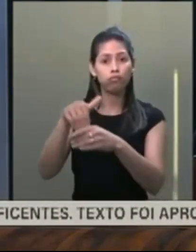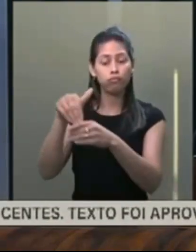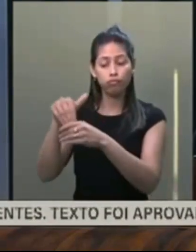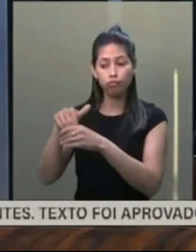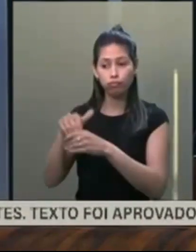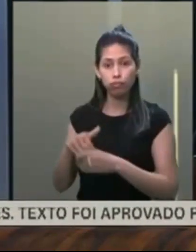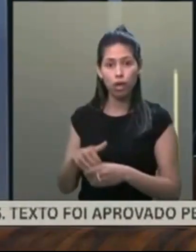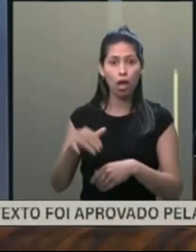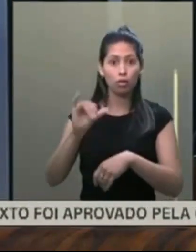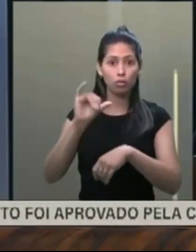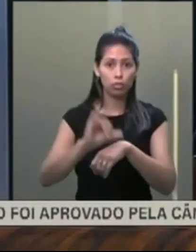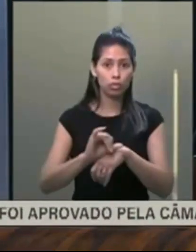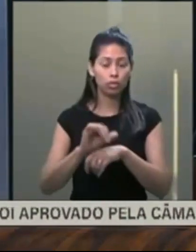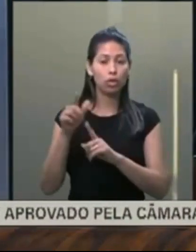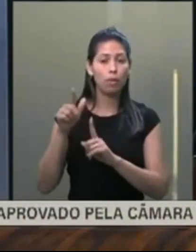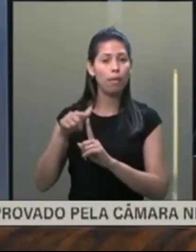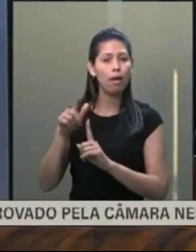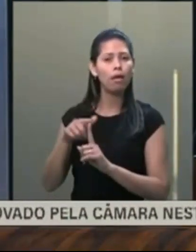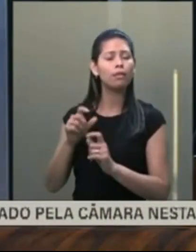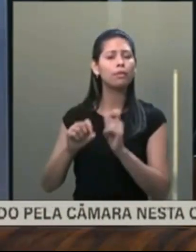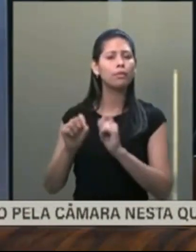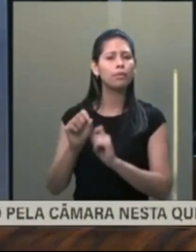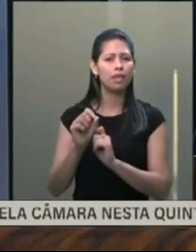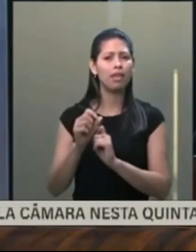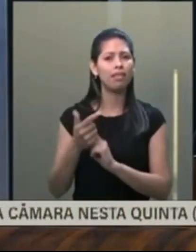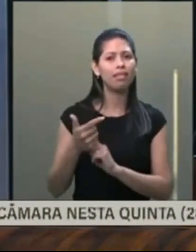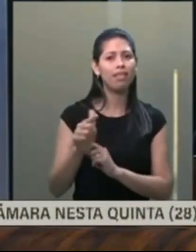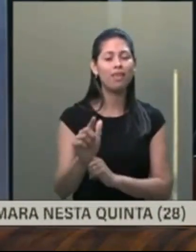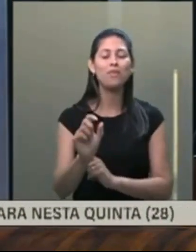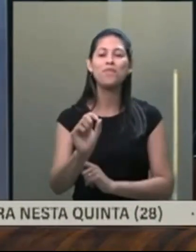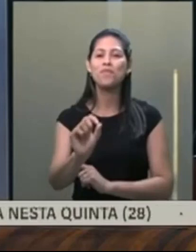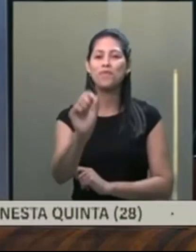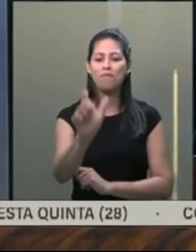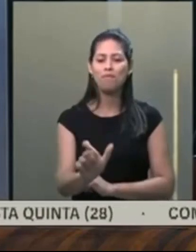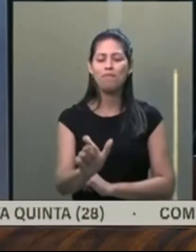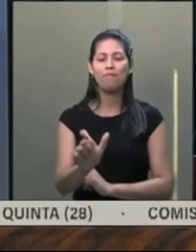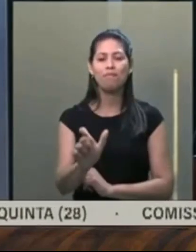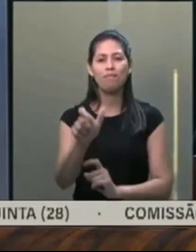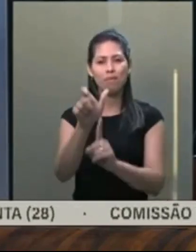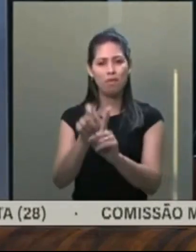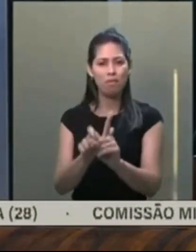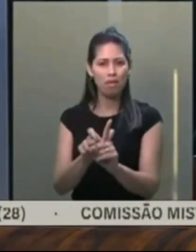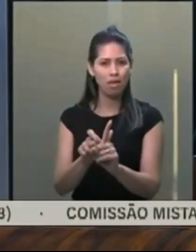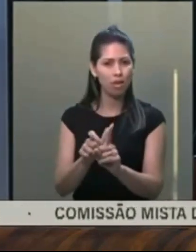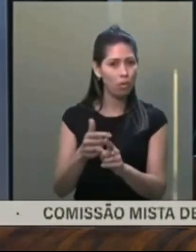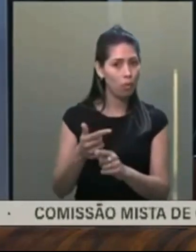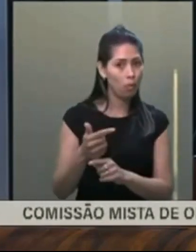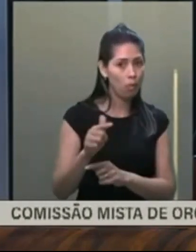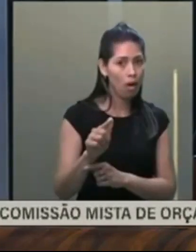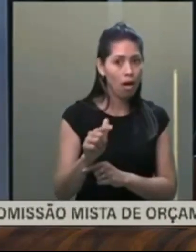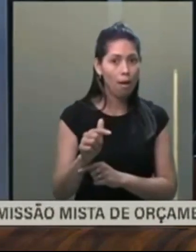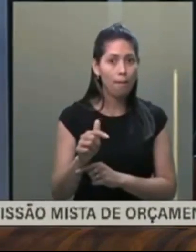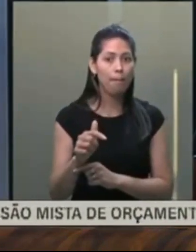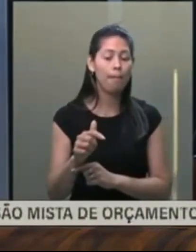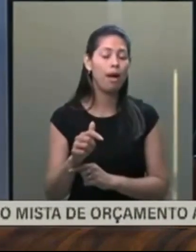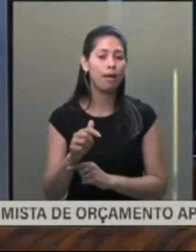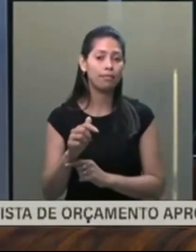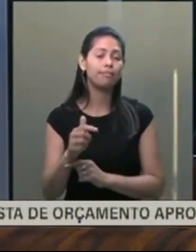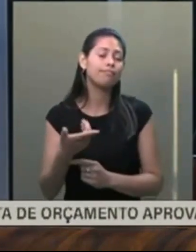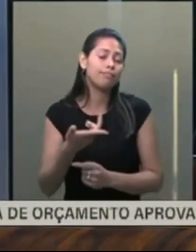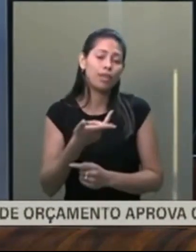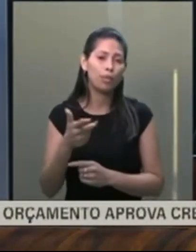tornando-se o primeiro parlamentar que fica inelegível por 8 anos pelo crime